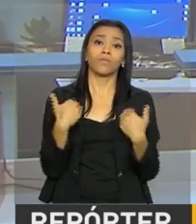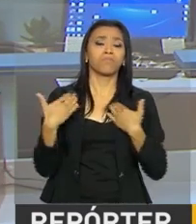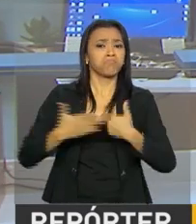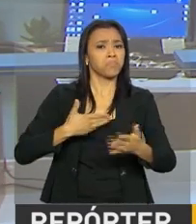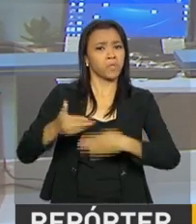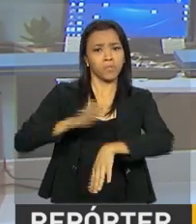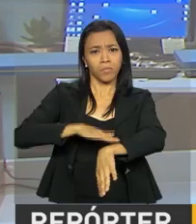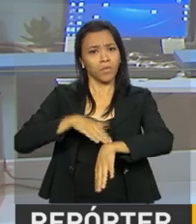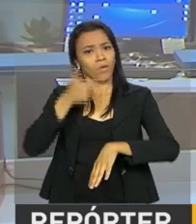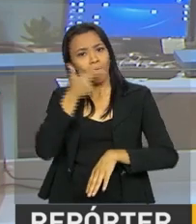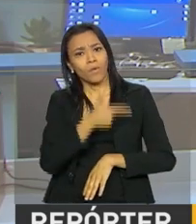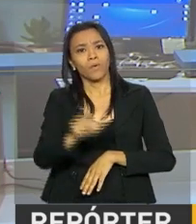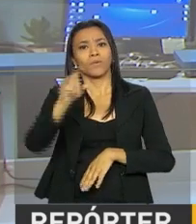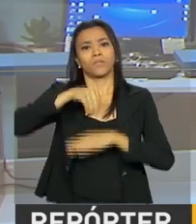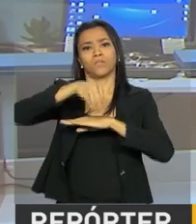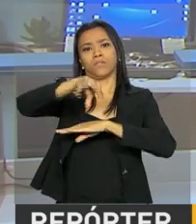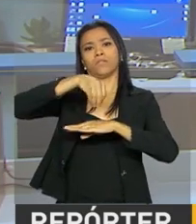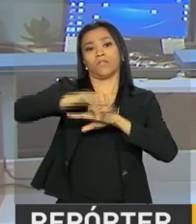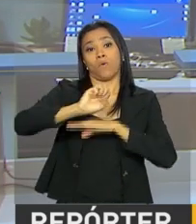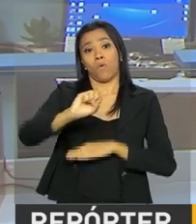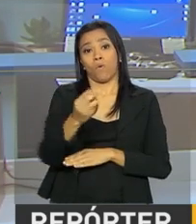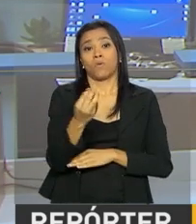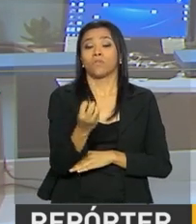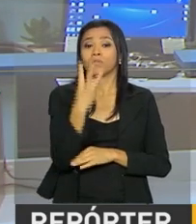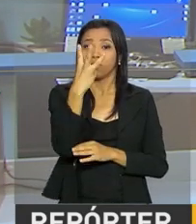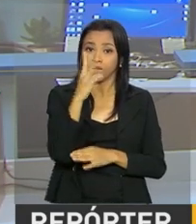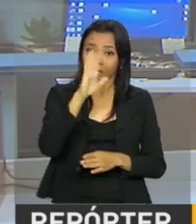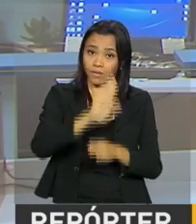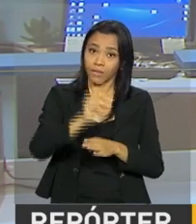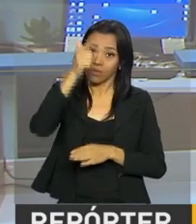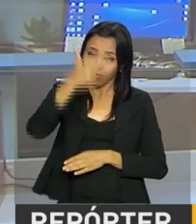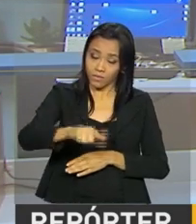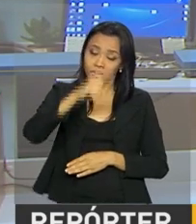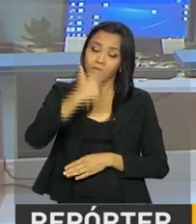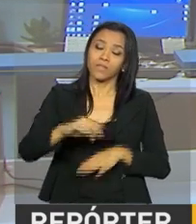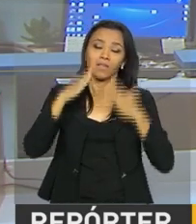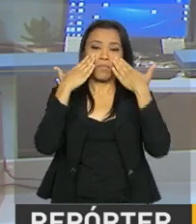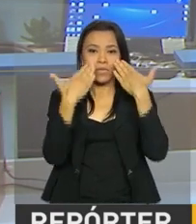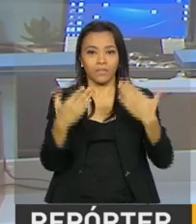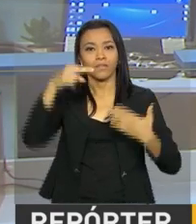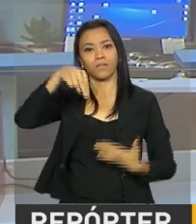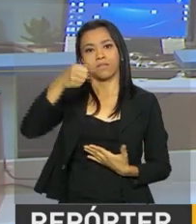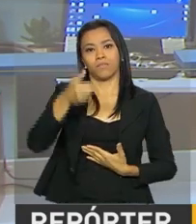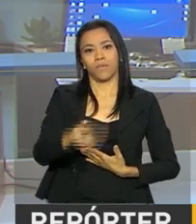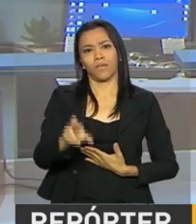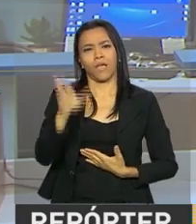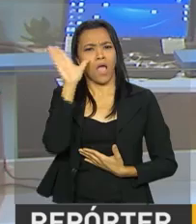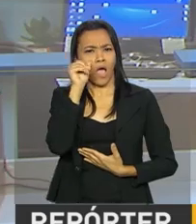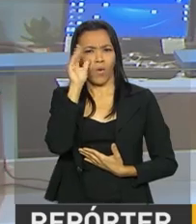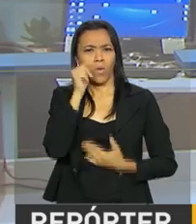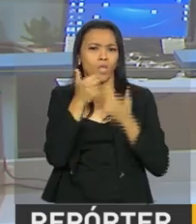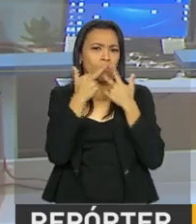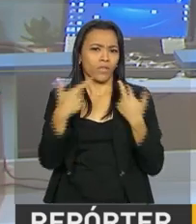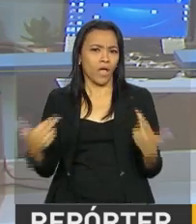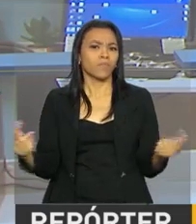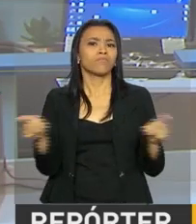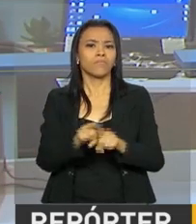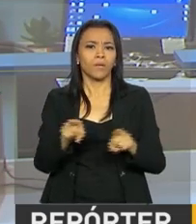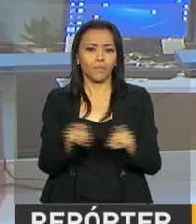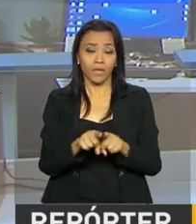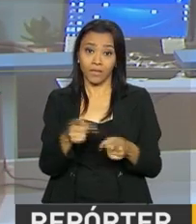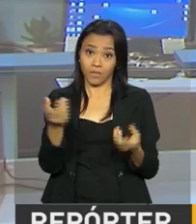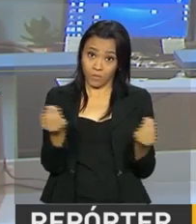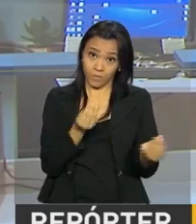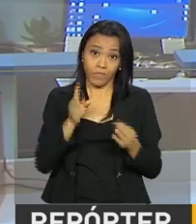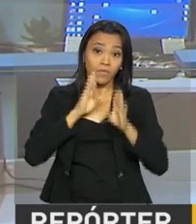momento com outras informações ou às 3 da tarde na próxima edição do Repórter NBR. Acompanhe as novidades também pelas